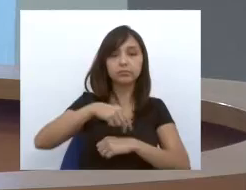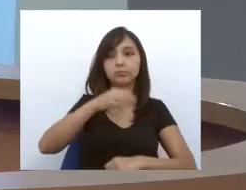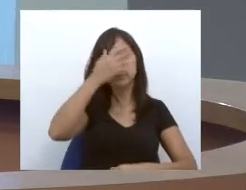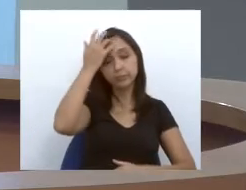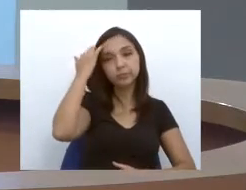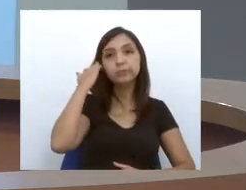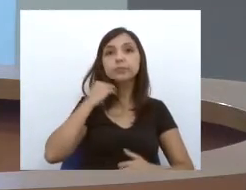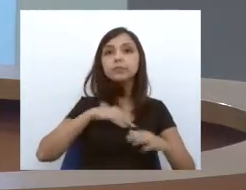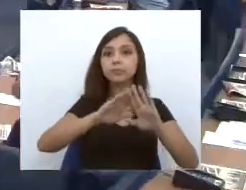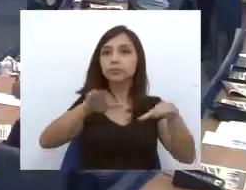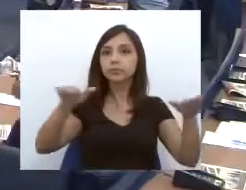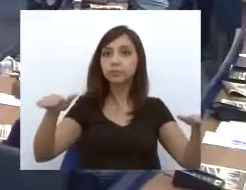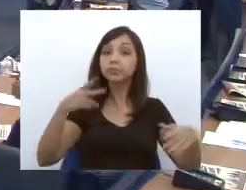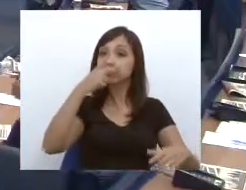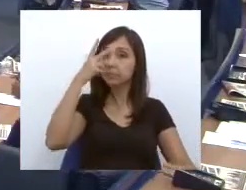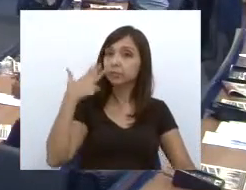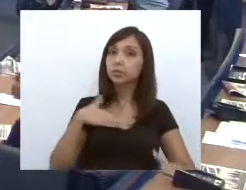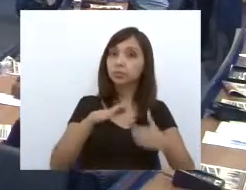Pessoal.